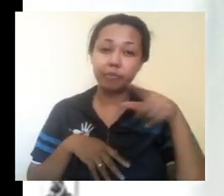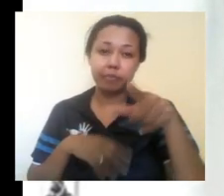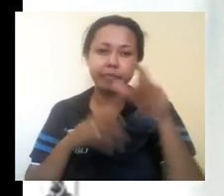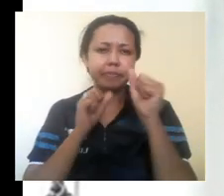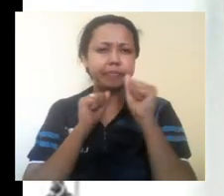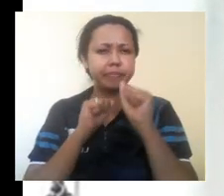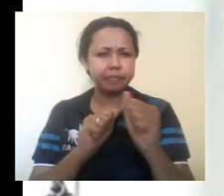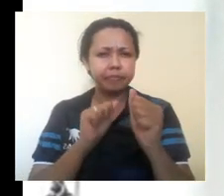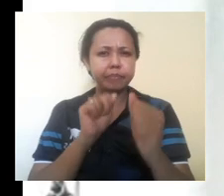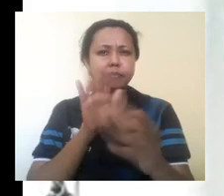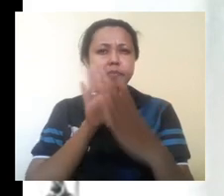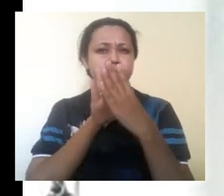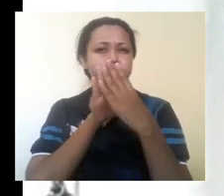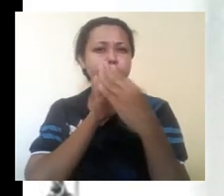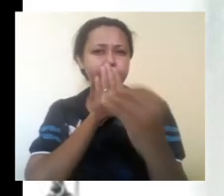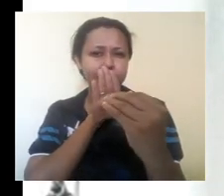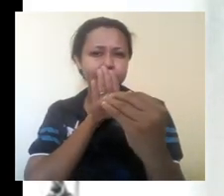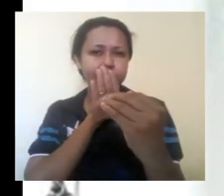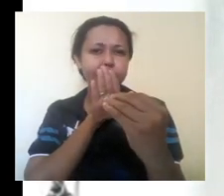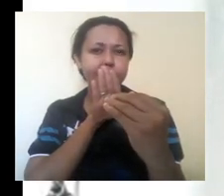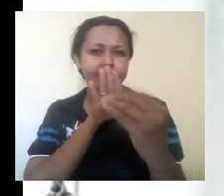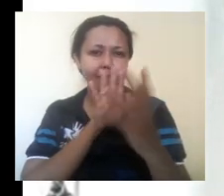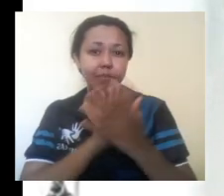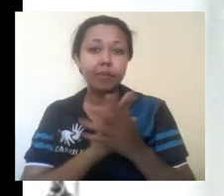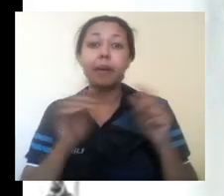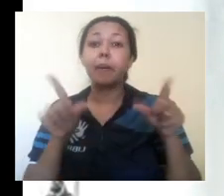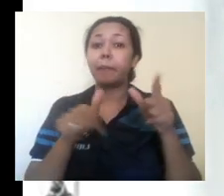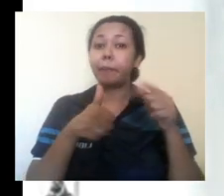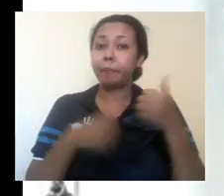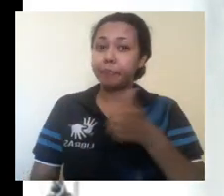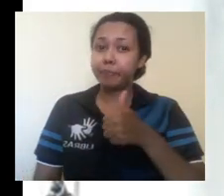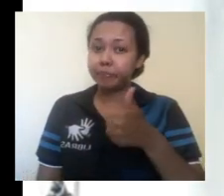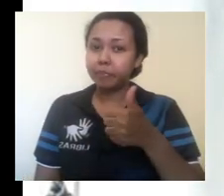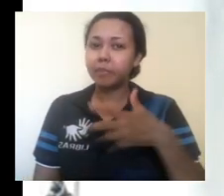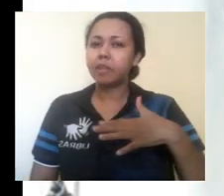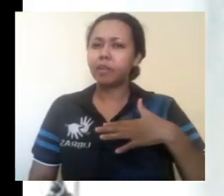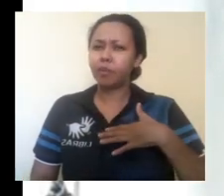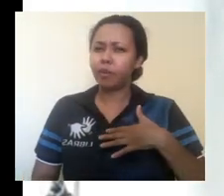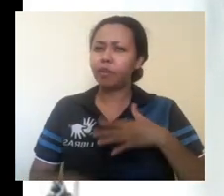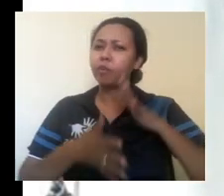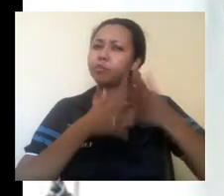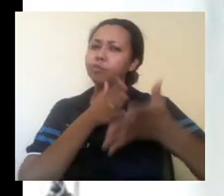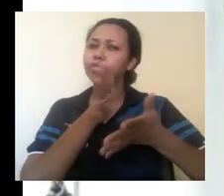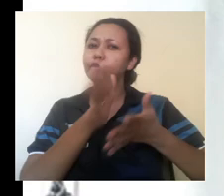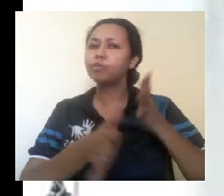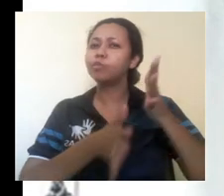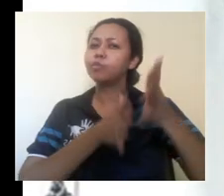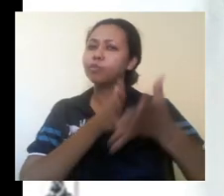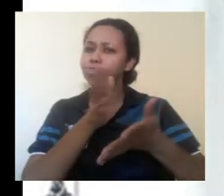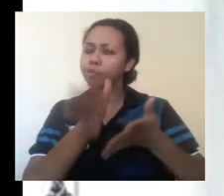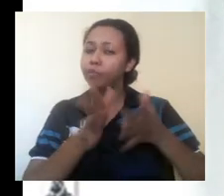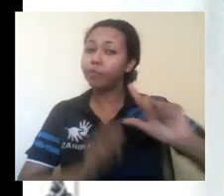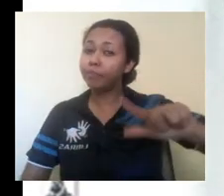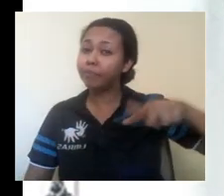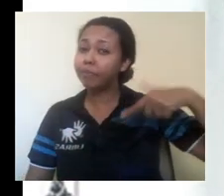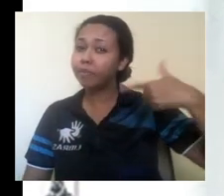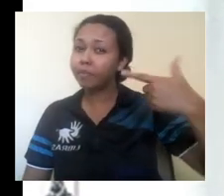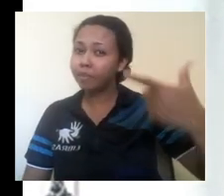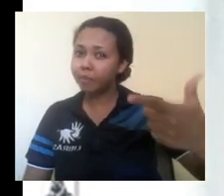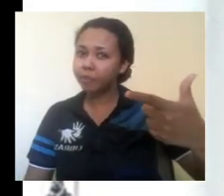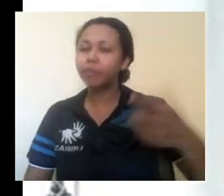de dizer isso. Eu vou falar. E aí, se você sentir o desejo no coração, eu vou falar a primeira vez, né? Para